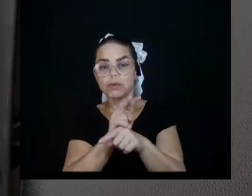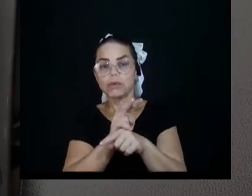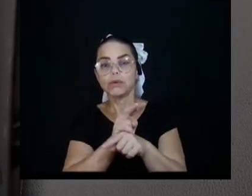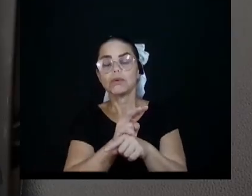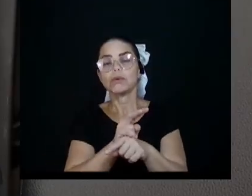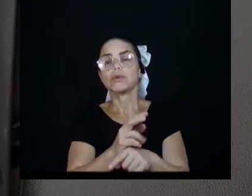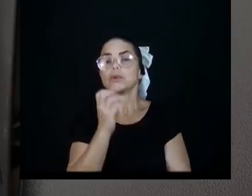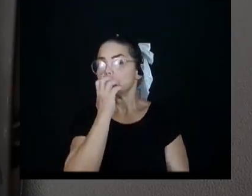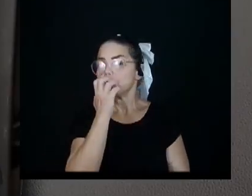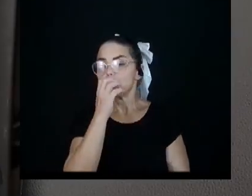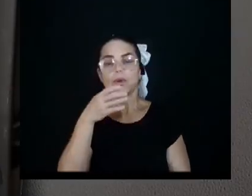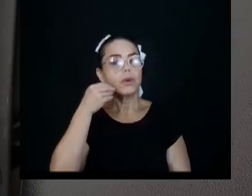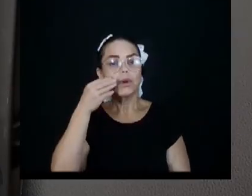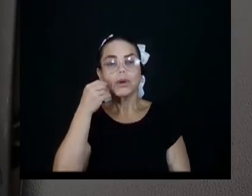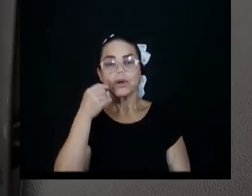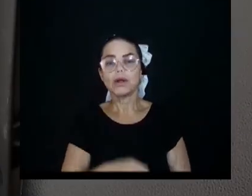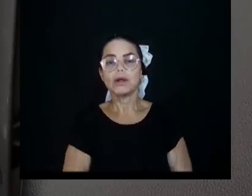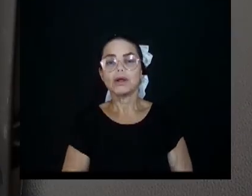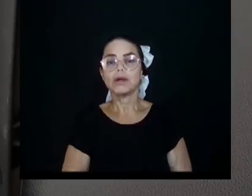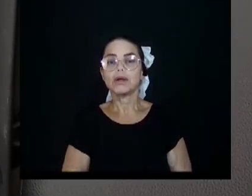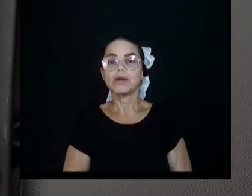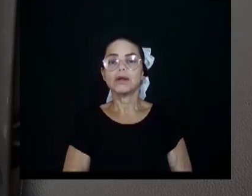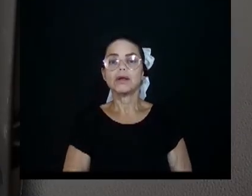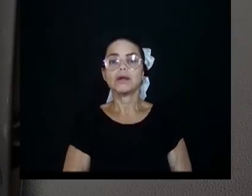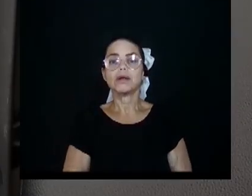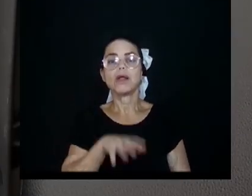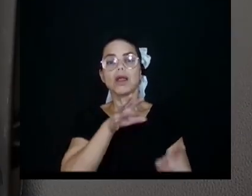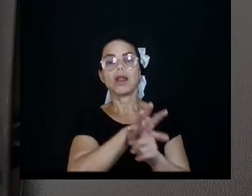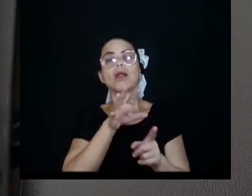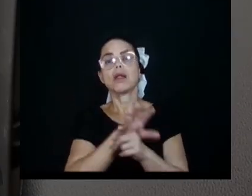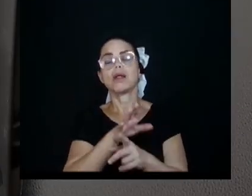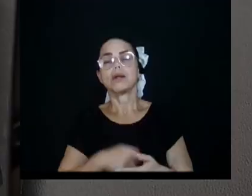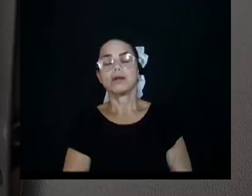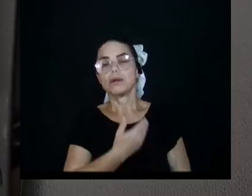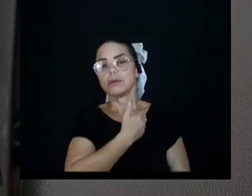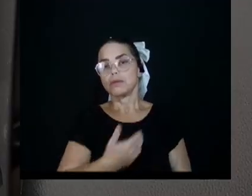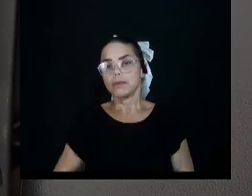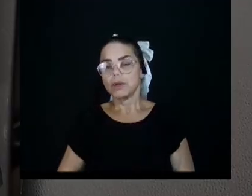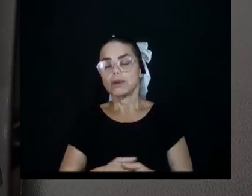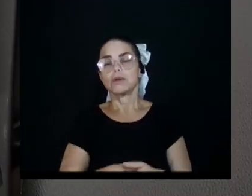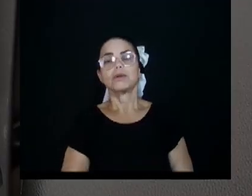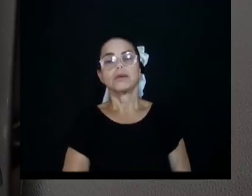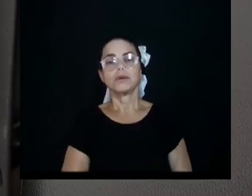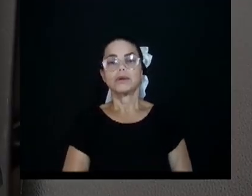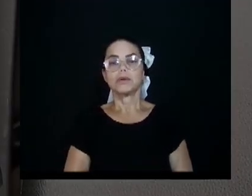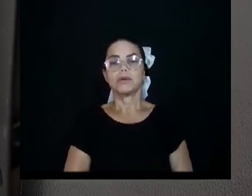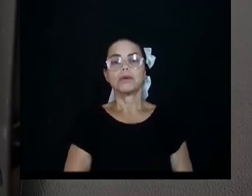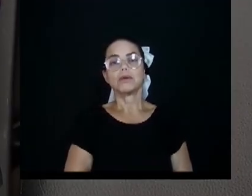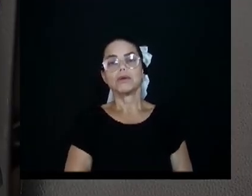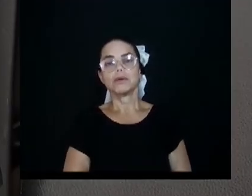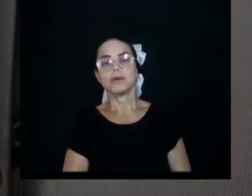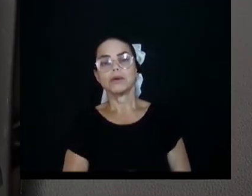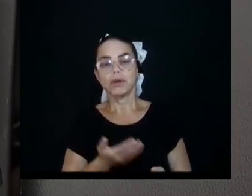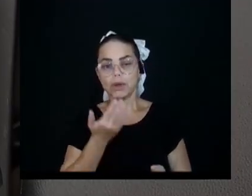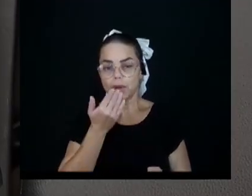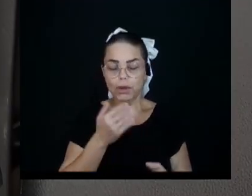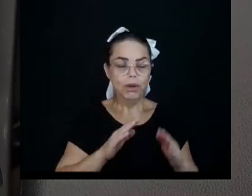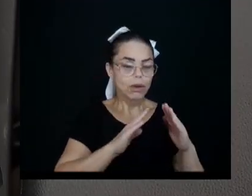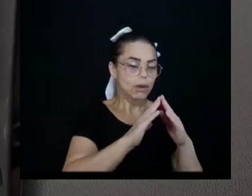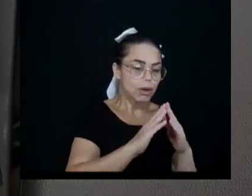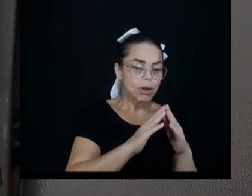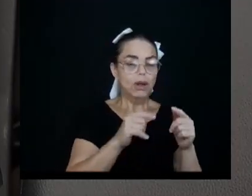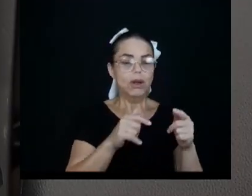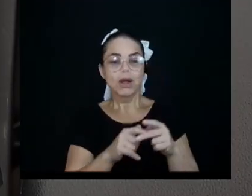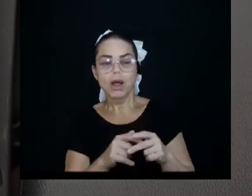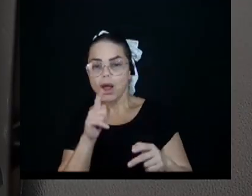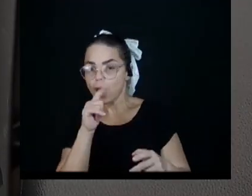serem, às vezes, até perseguidos pelo poder público. Então, por exemplo, a pessoa vai lá, coloca a casinha, coloca uma água, a CETEC